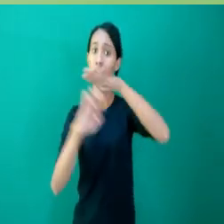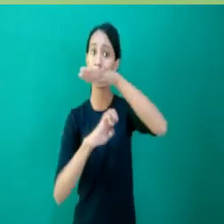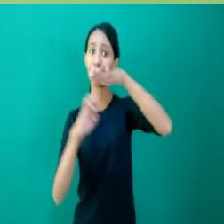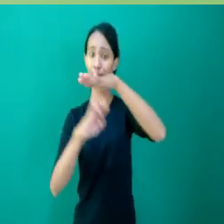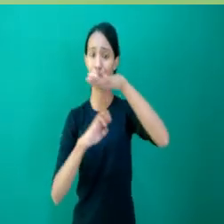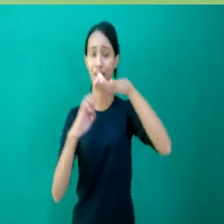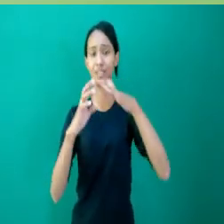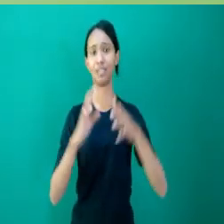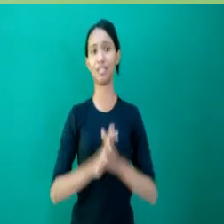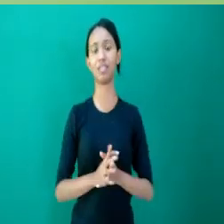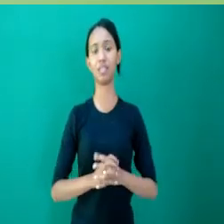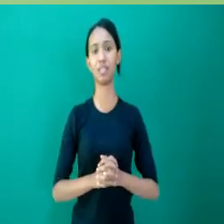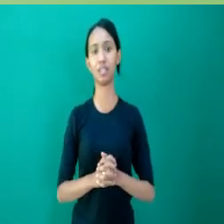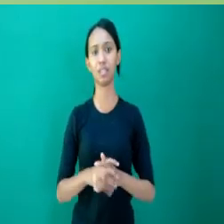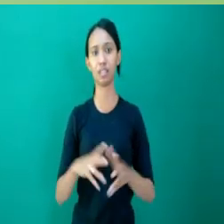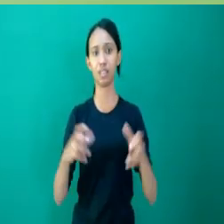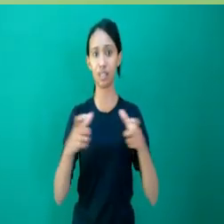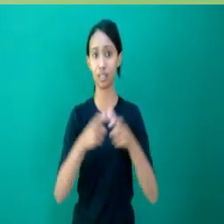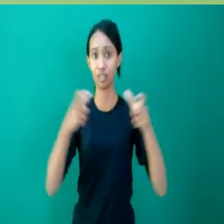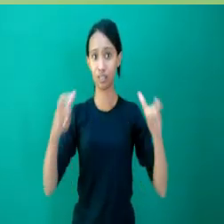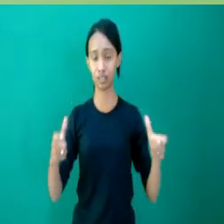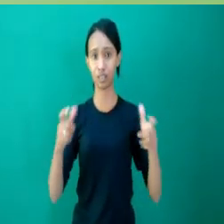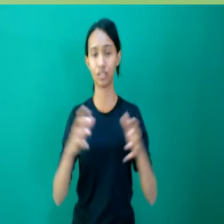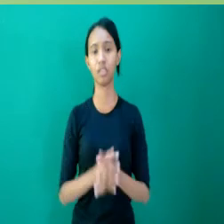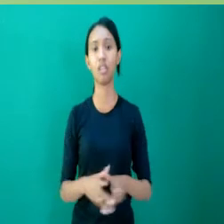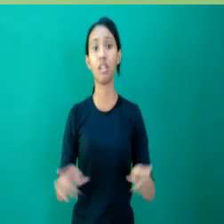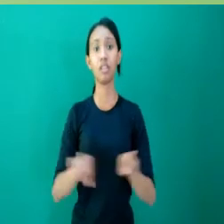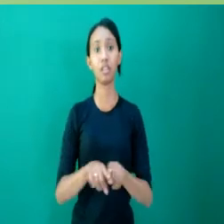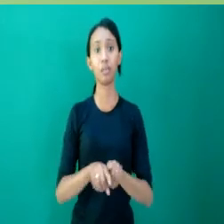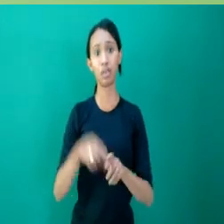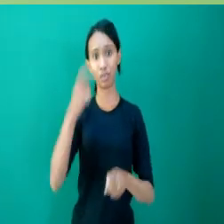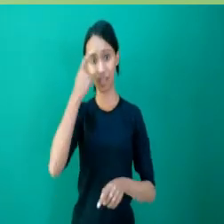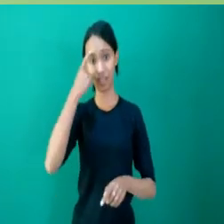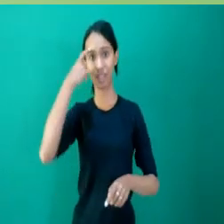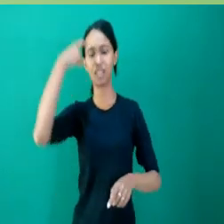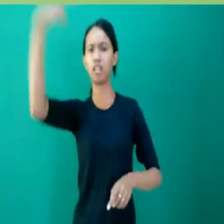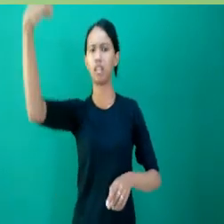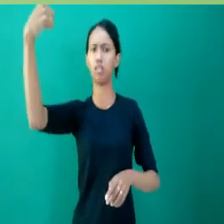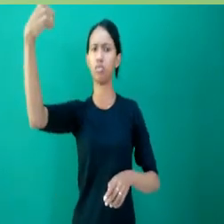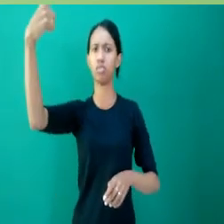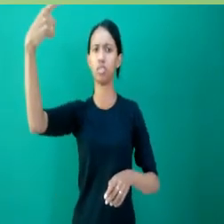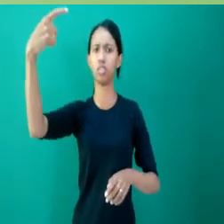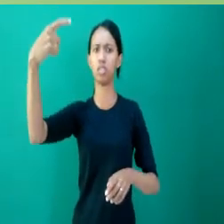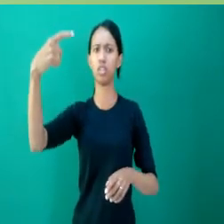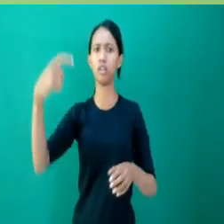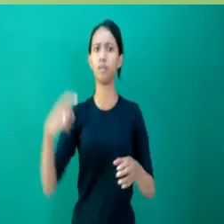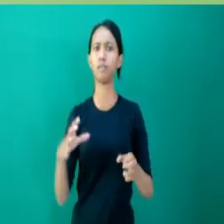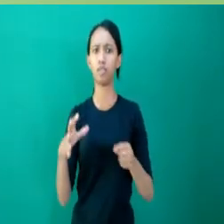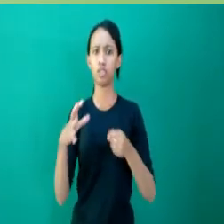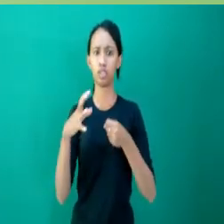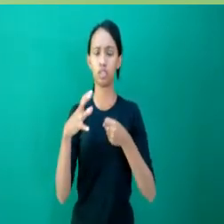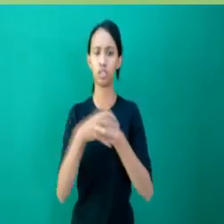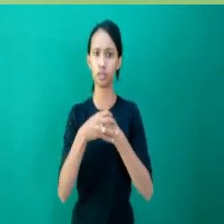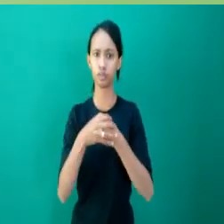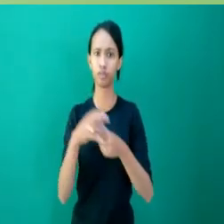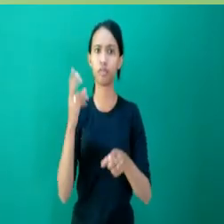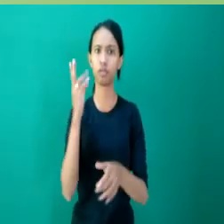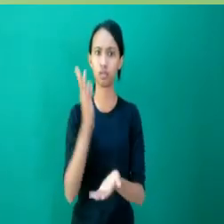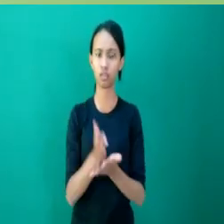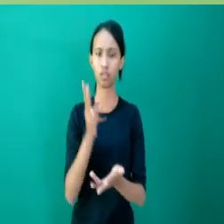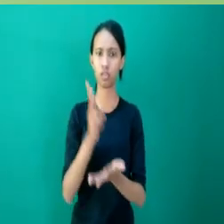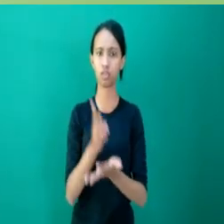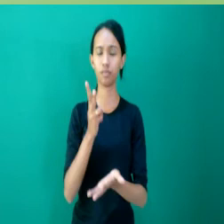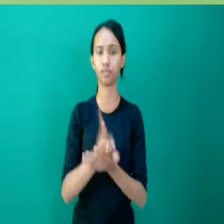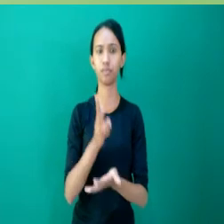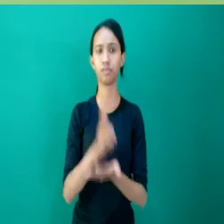empresas, por uma ideologia macro direitista conservadora, né? E